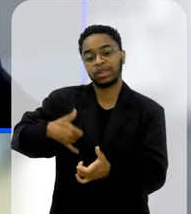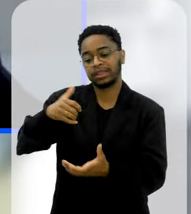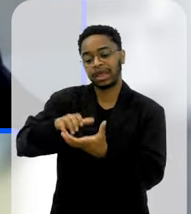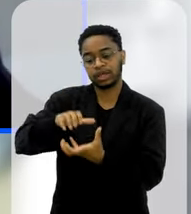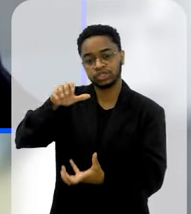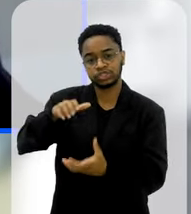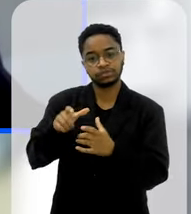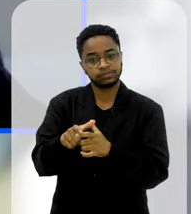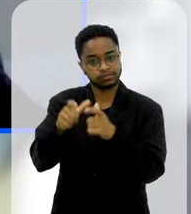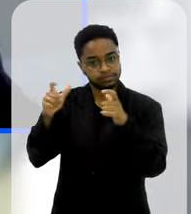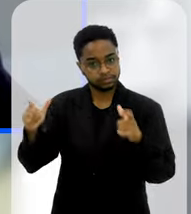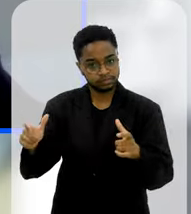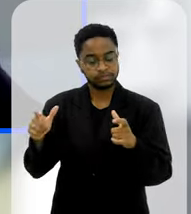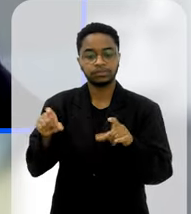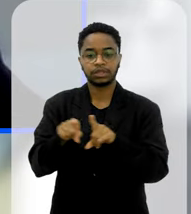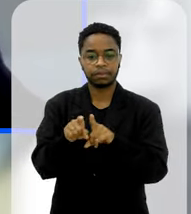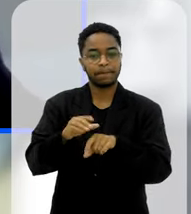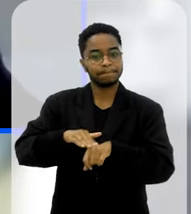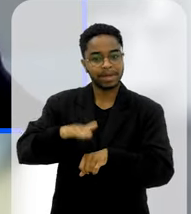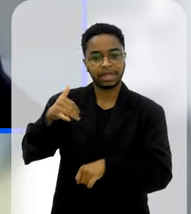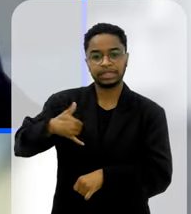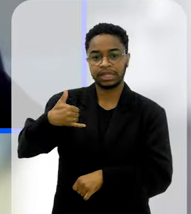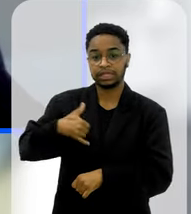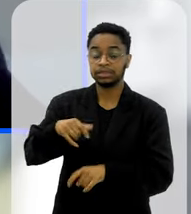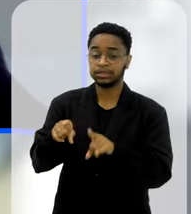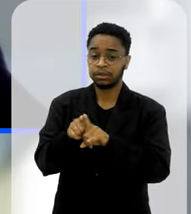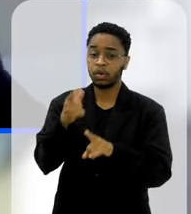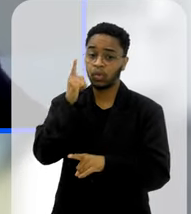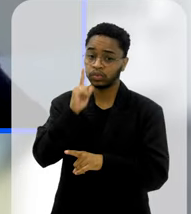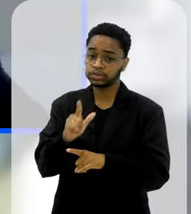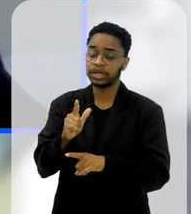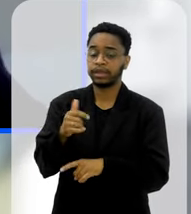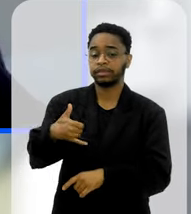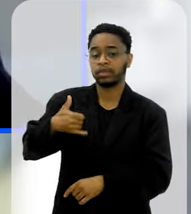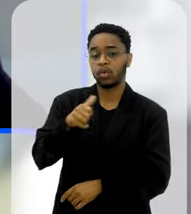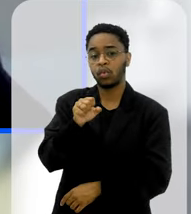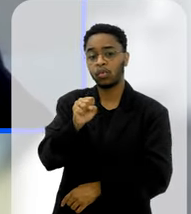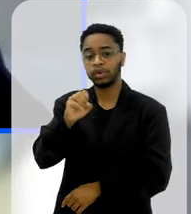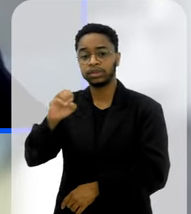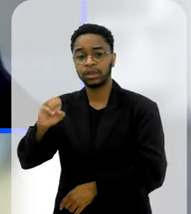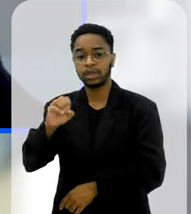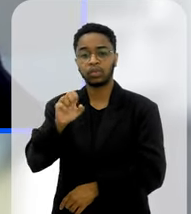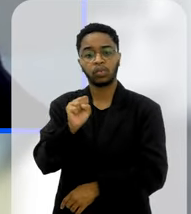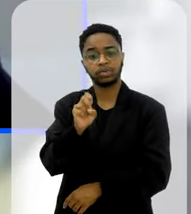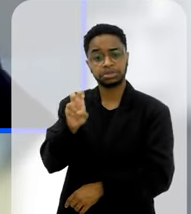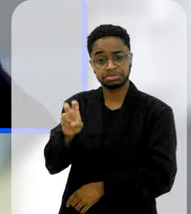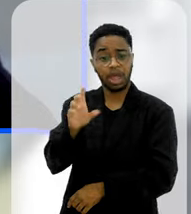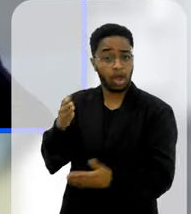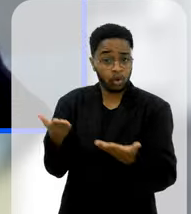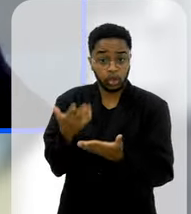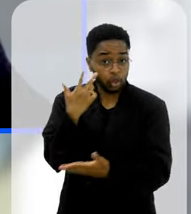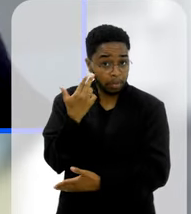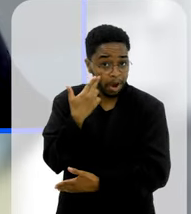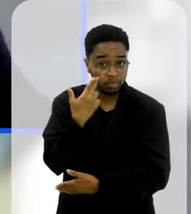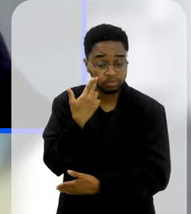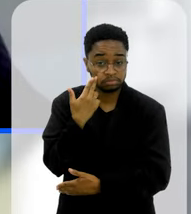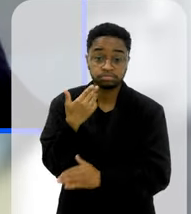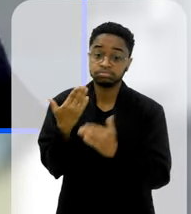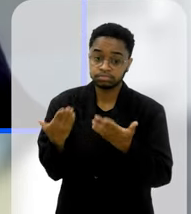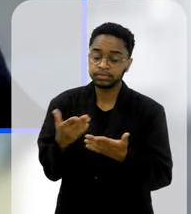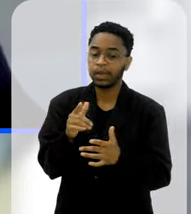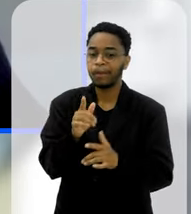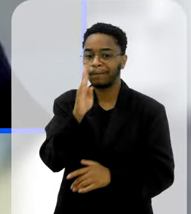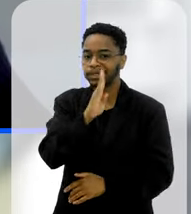vez teremos mais idosos, idosos de mais idade, chegar aos 80 anos, 85, está se tornando absolutamente